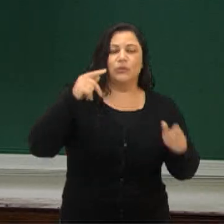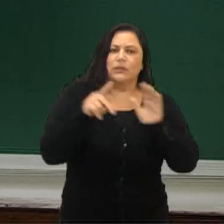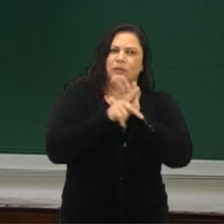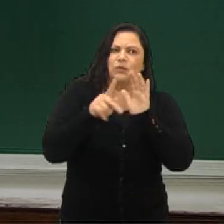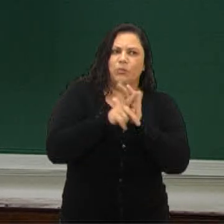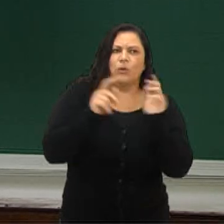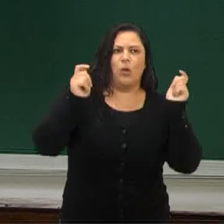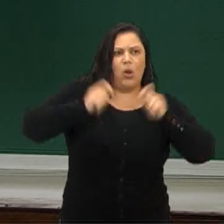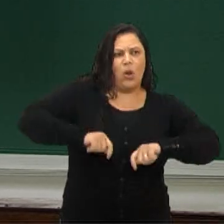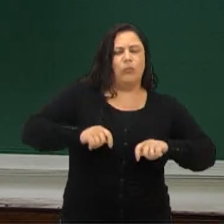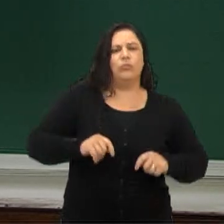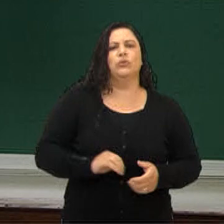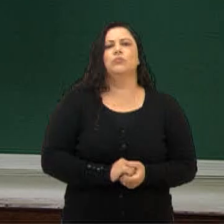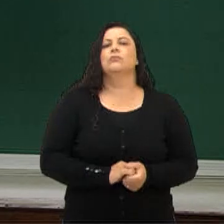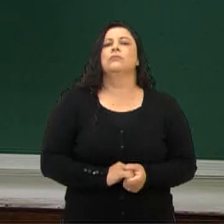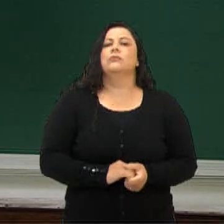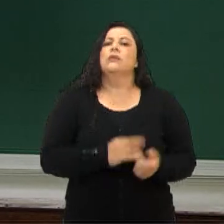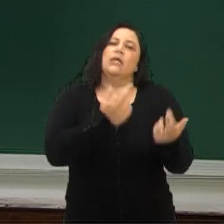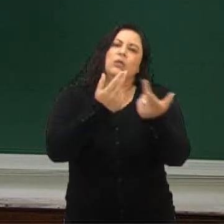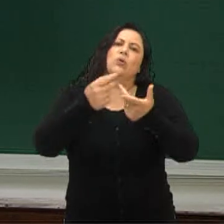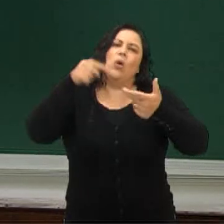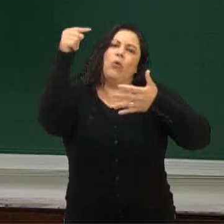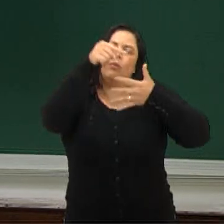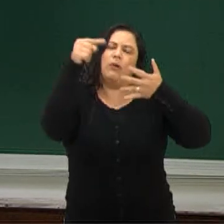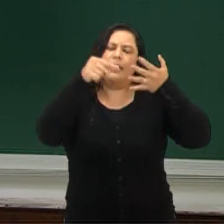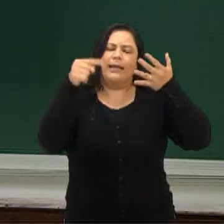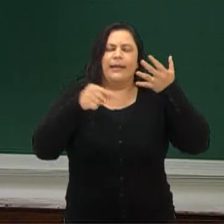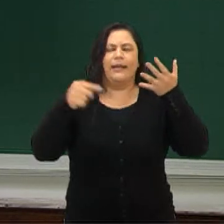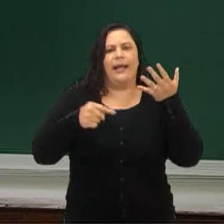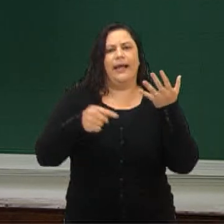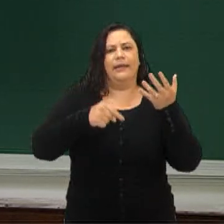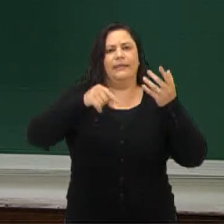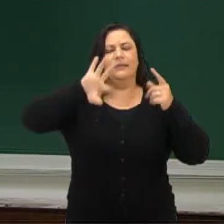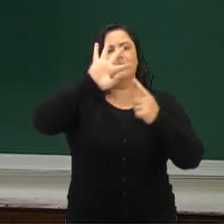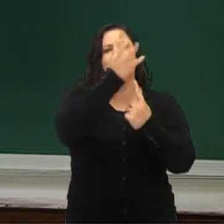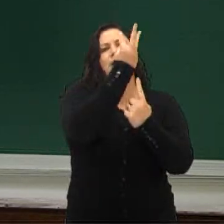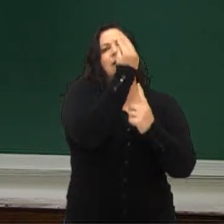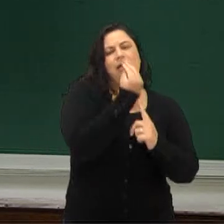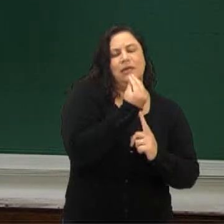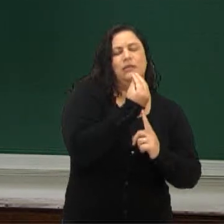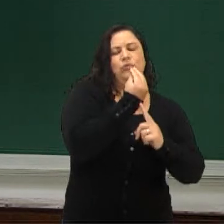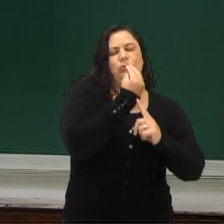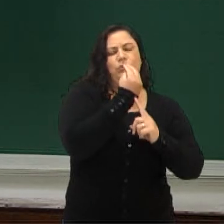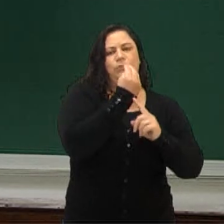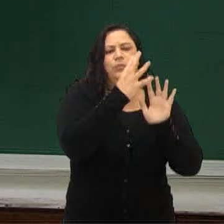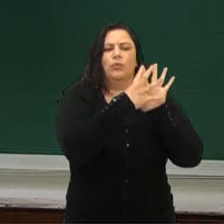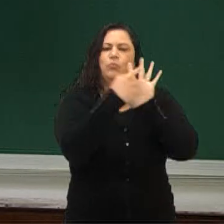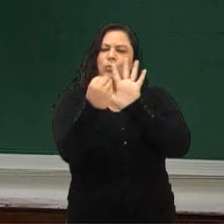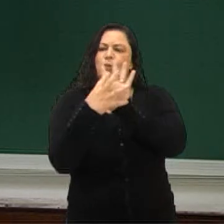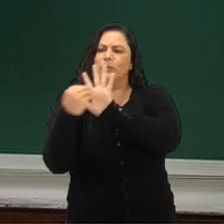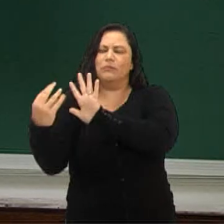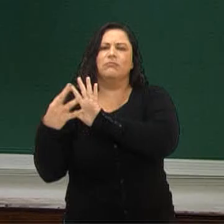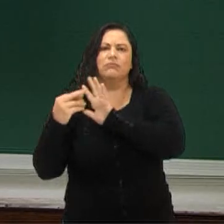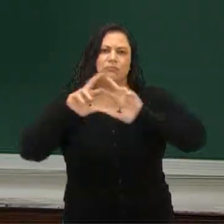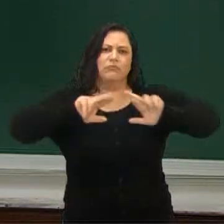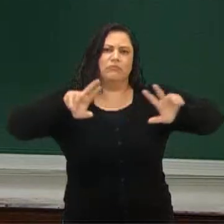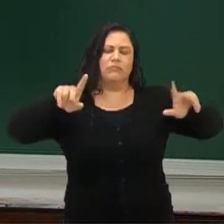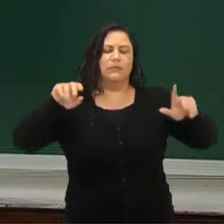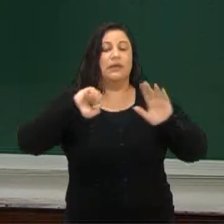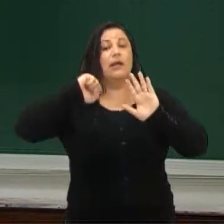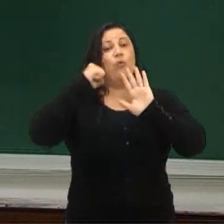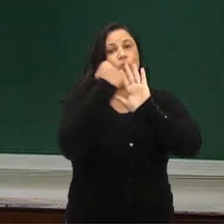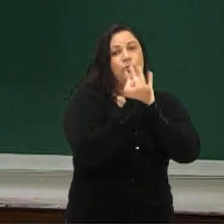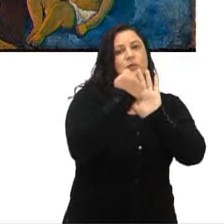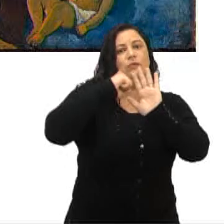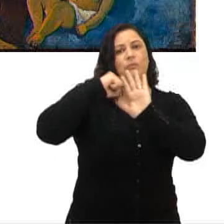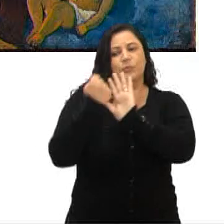Van Gogh inspirou o expressionismo, como o Cézanne inspirou o cubismo, né? Ele inspirou o movimento simbolista, tá? Suas